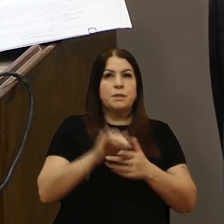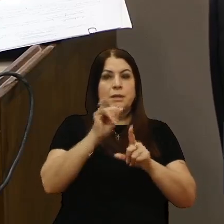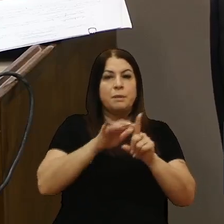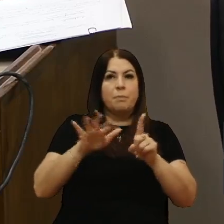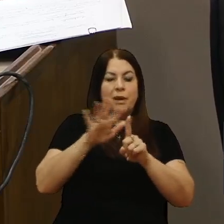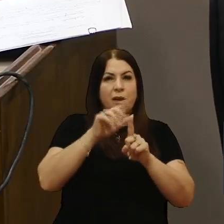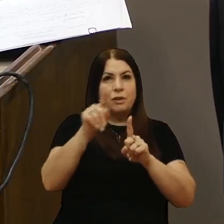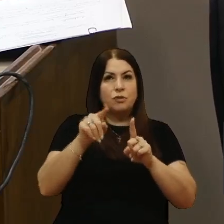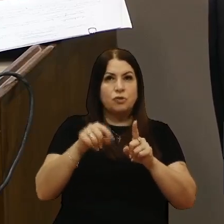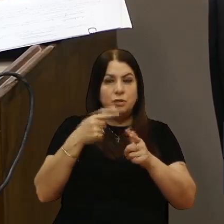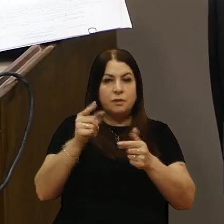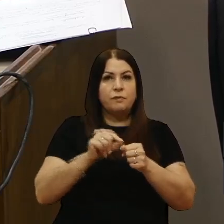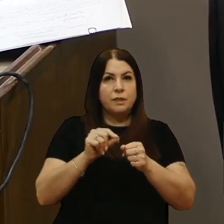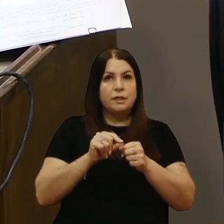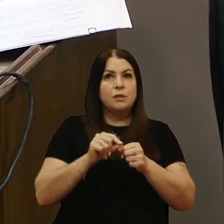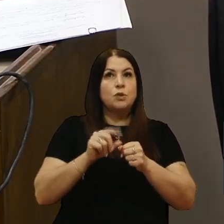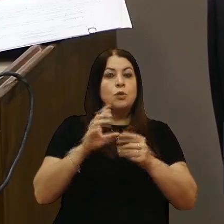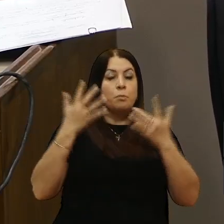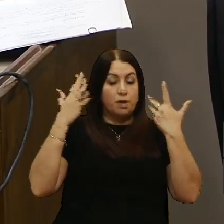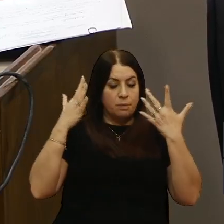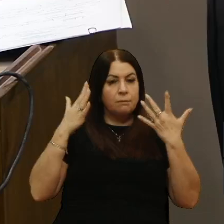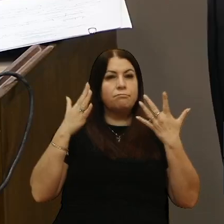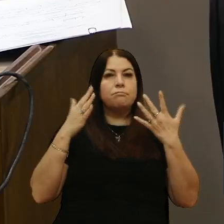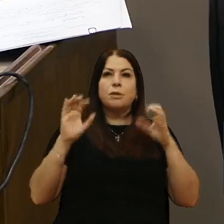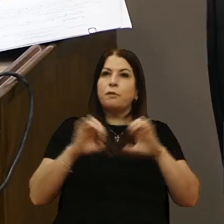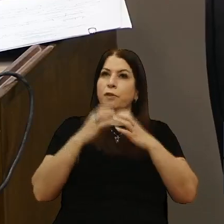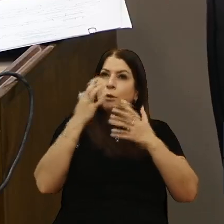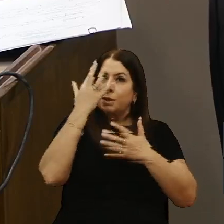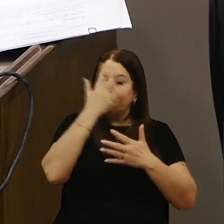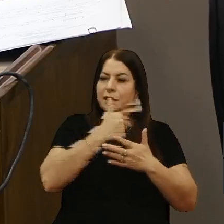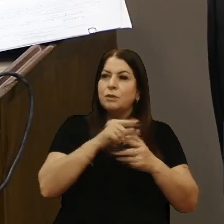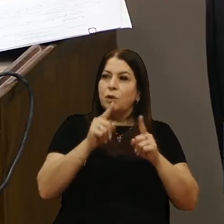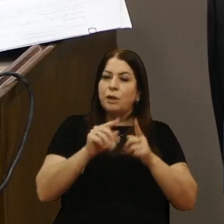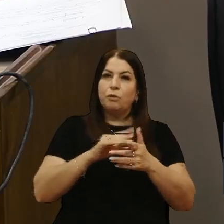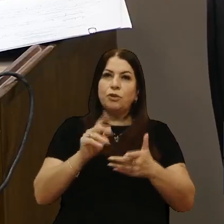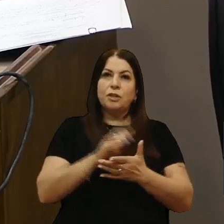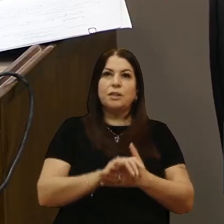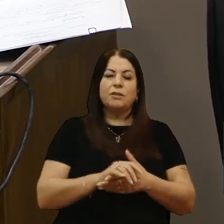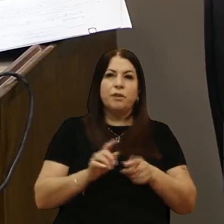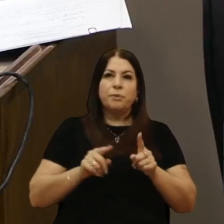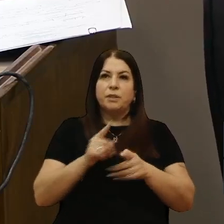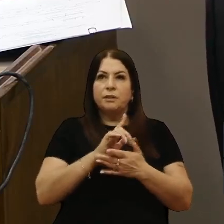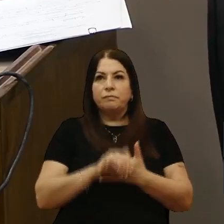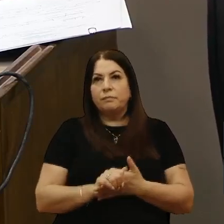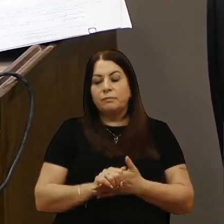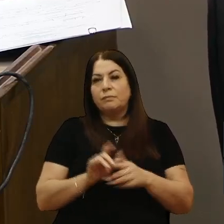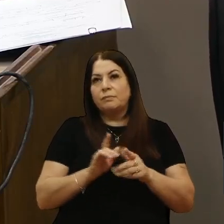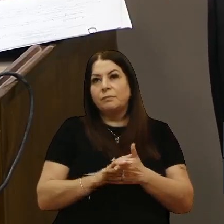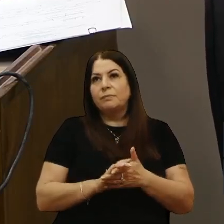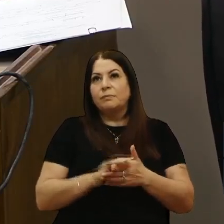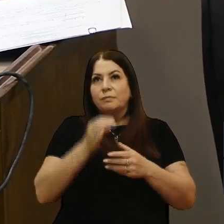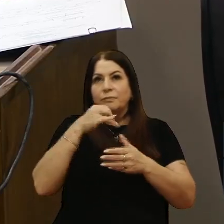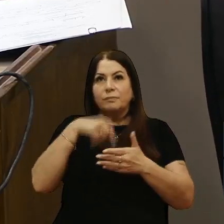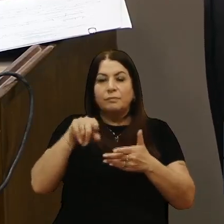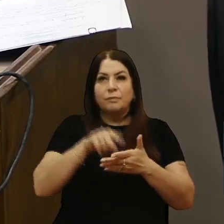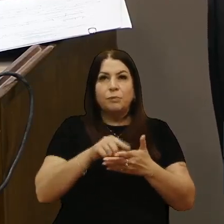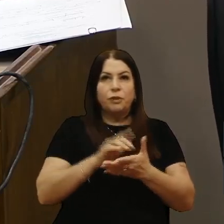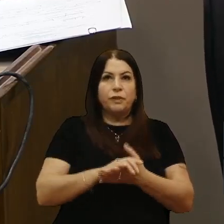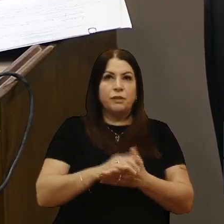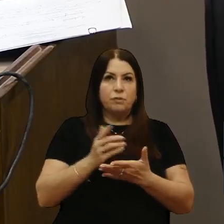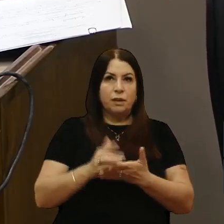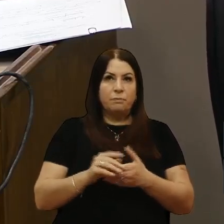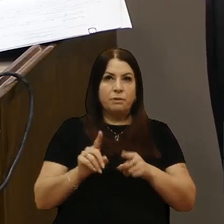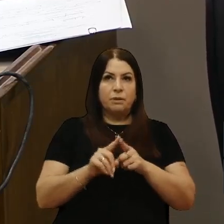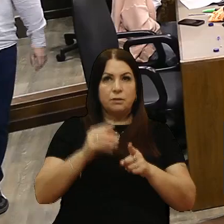aí já rodando, então só parabenizar. Vai ser um evento lindo, grandioso e que seja lindo o nosso Natal aqui em Caxias do Sul. Era isso,